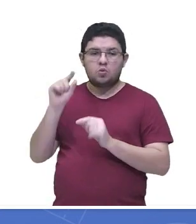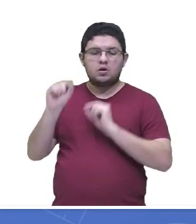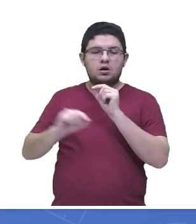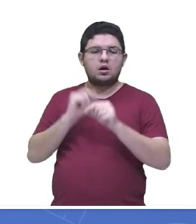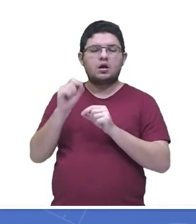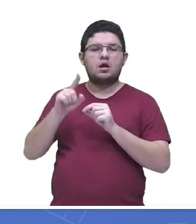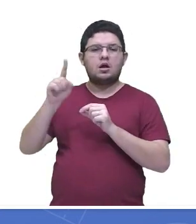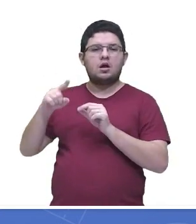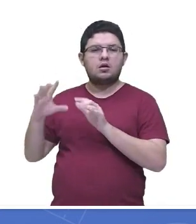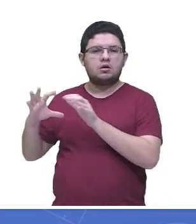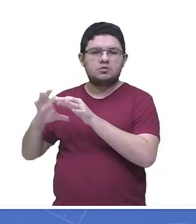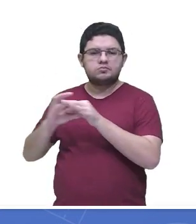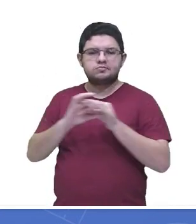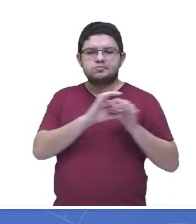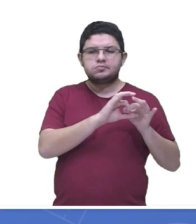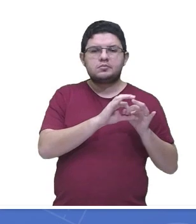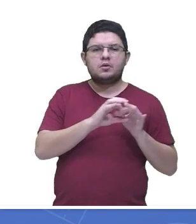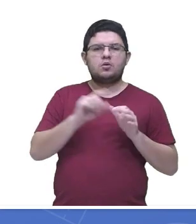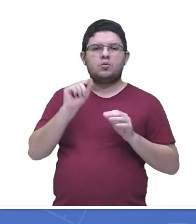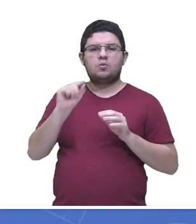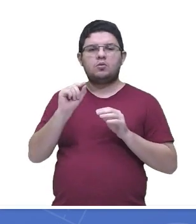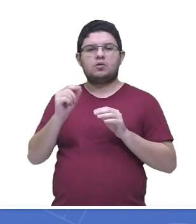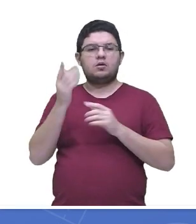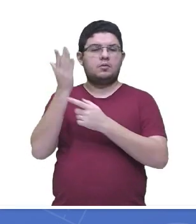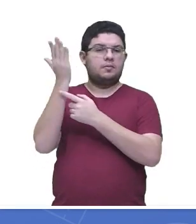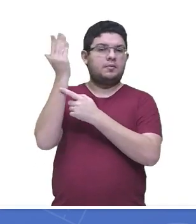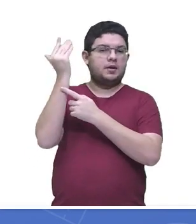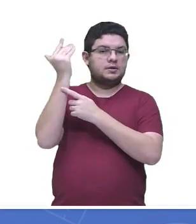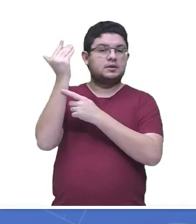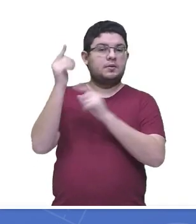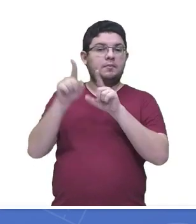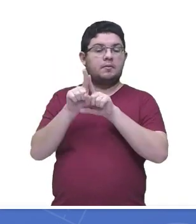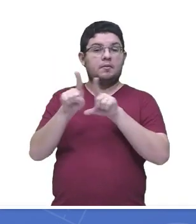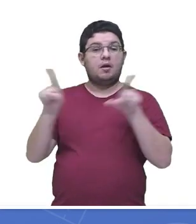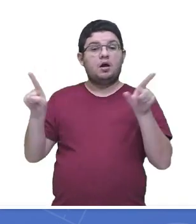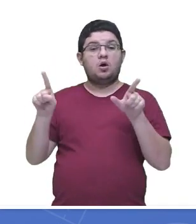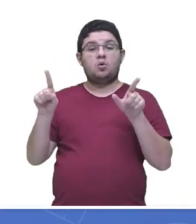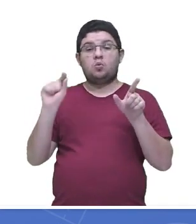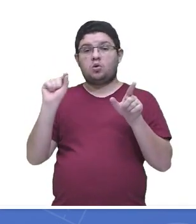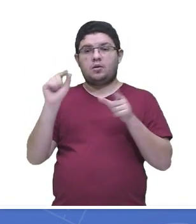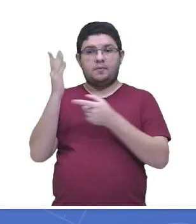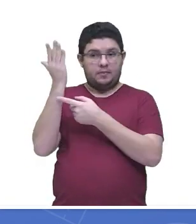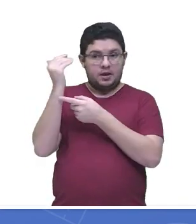só que ele está na forma negativa. Mais um exemplo